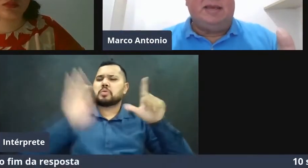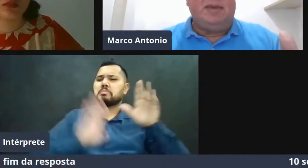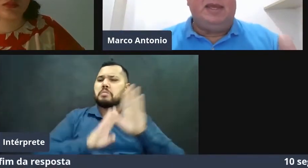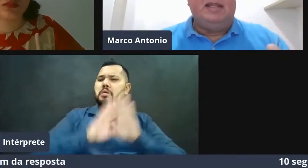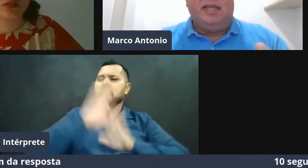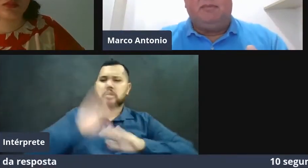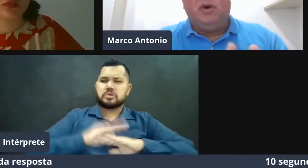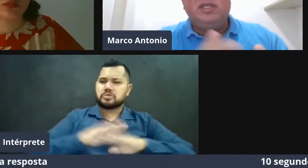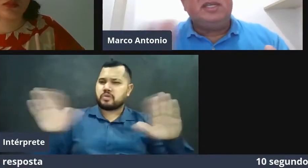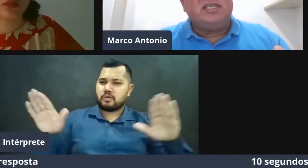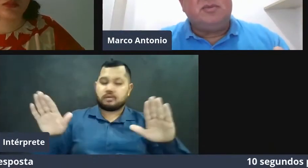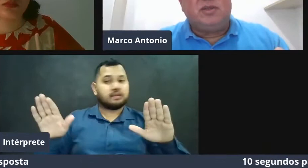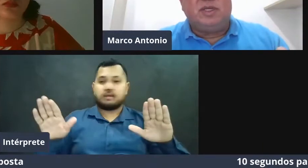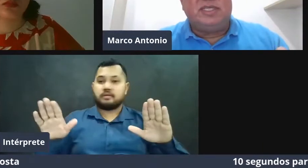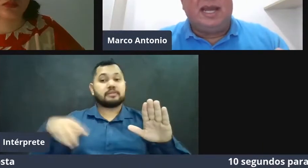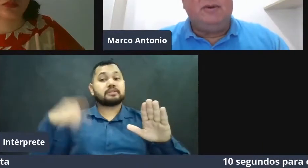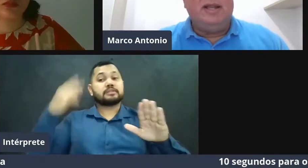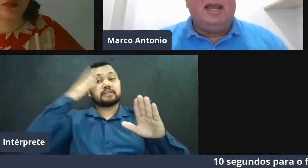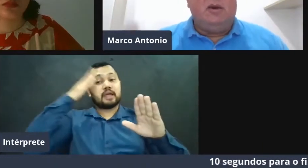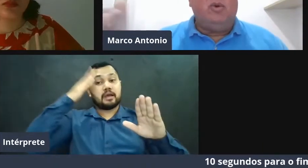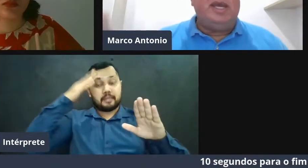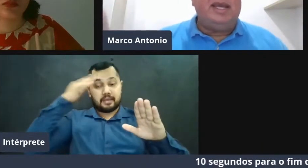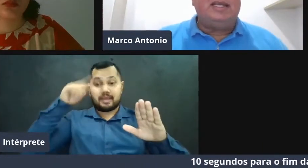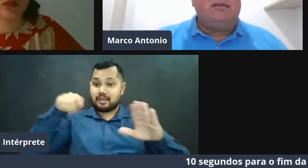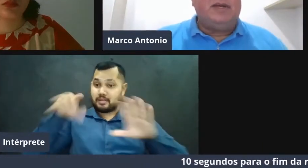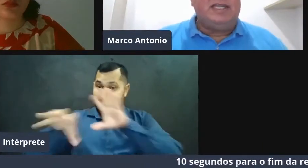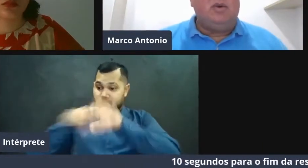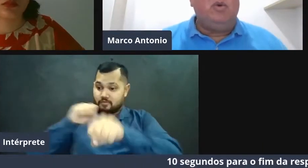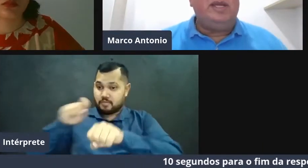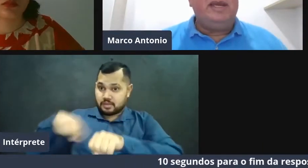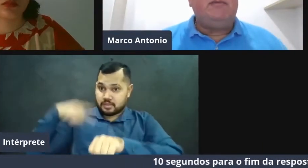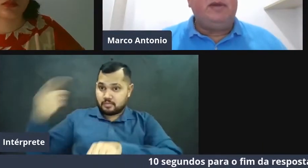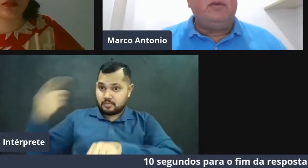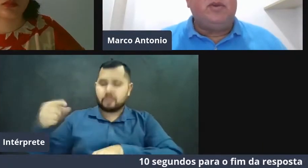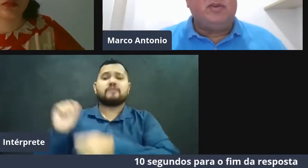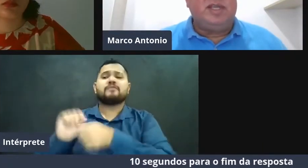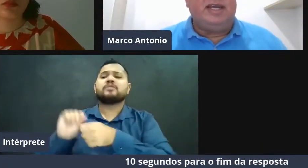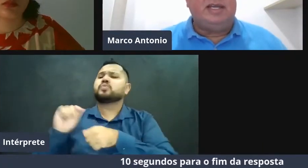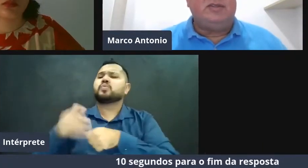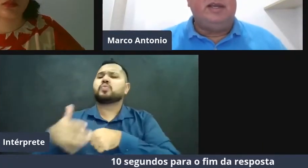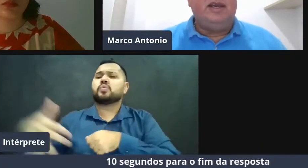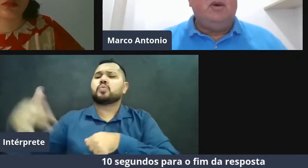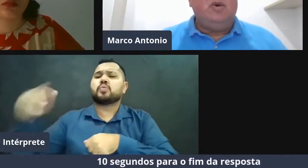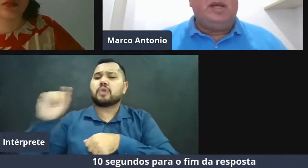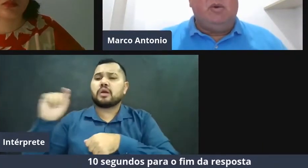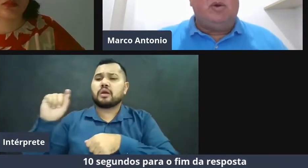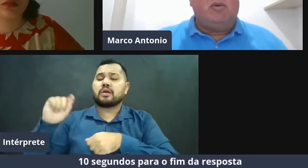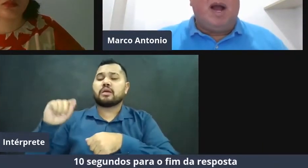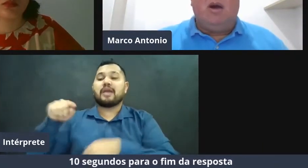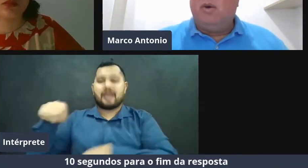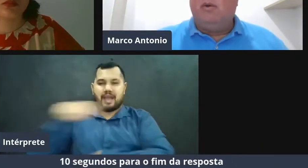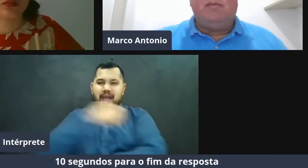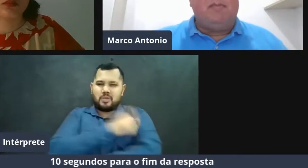A gente quer saber, depois que essas pessoas saiam, o que que elas estão fazendo, o que é feito do nosso regresso, né?